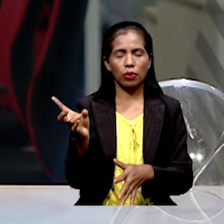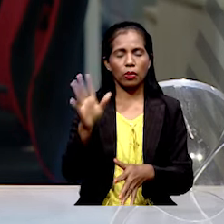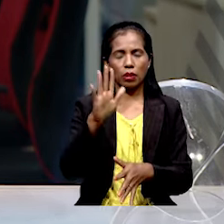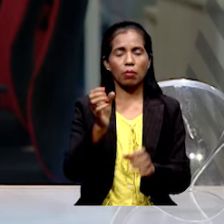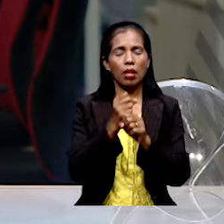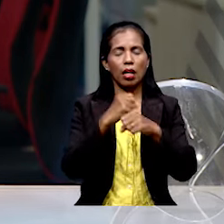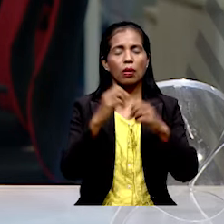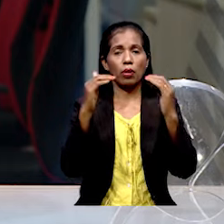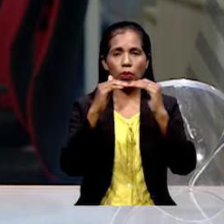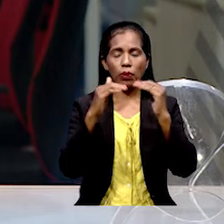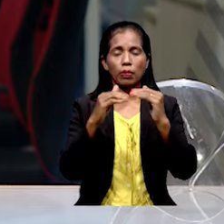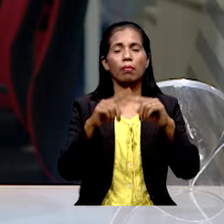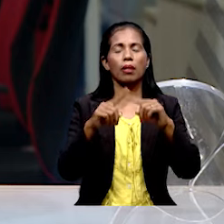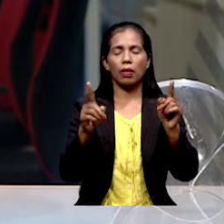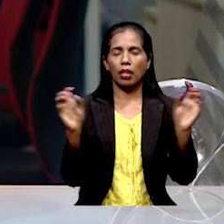laos agora.